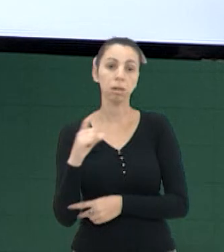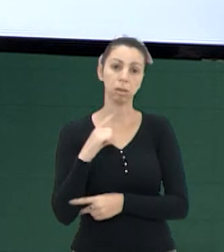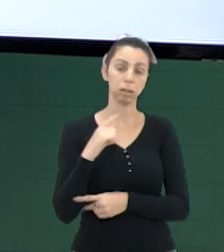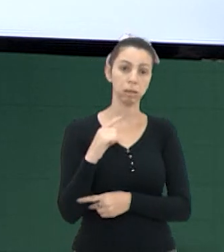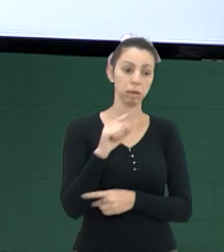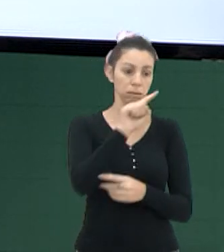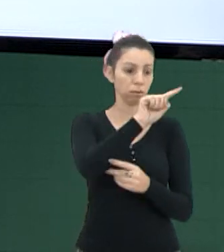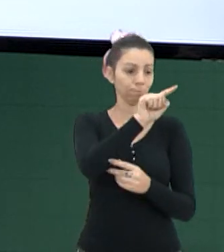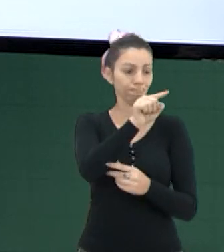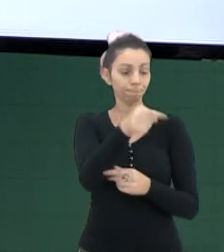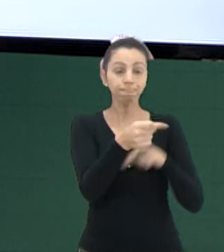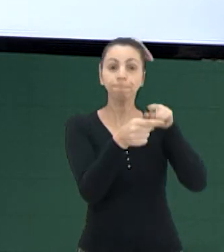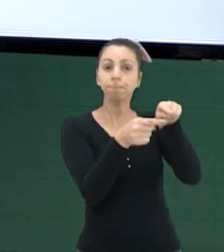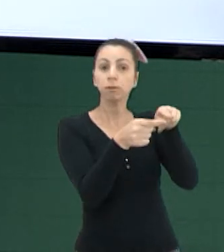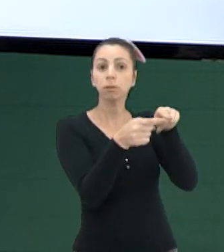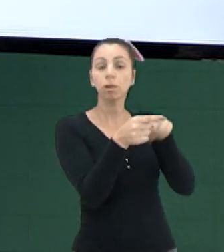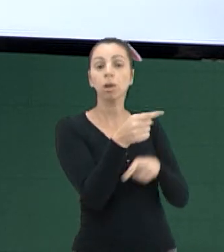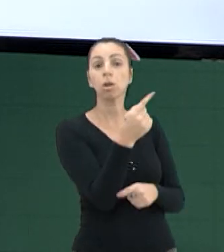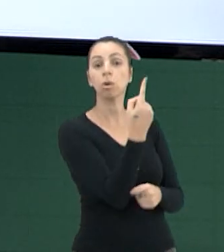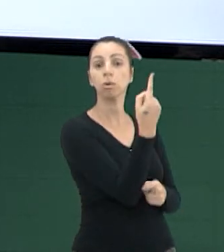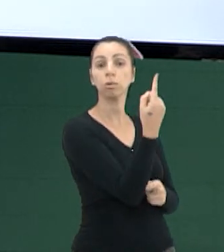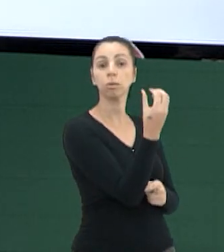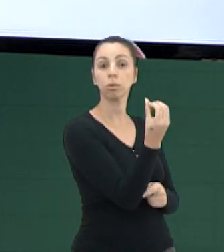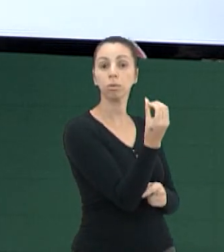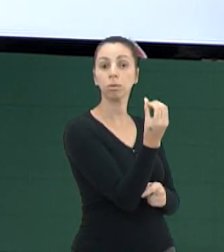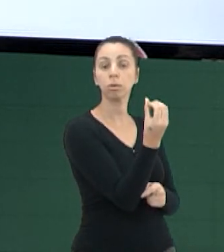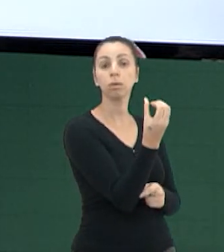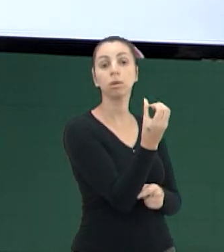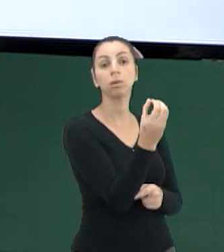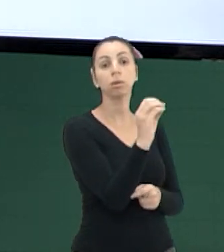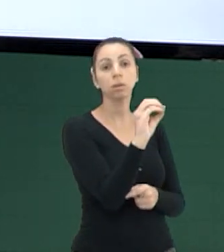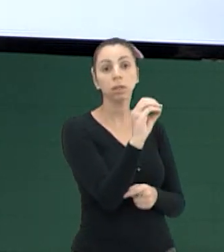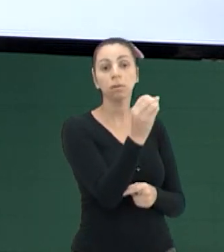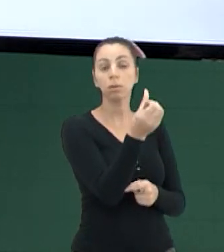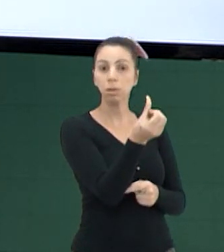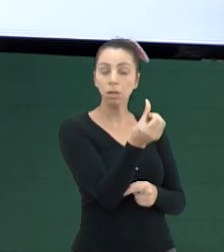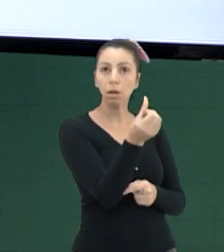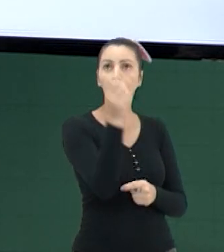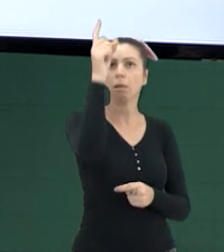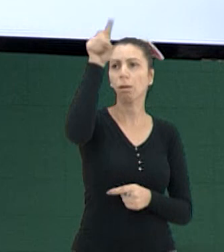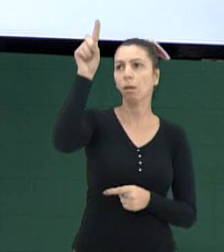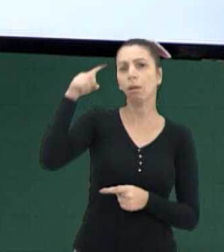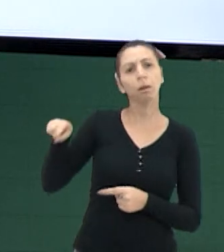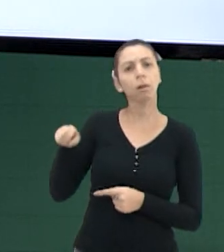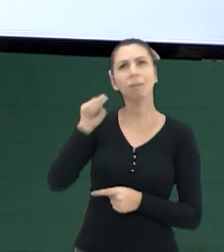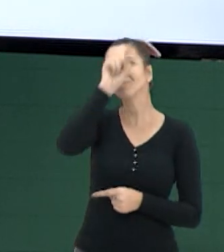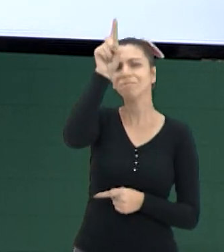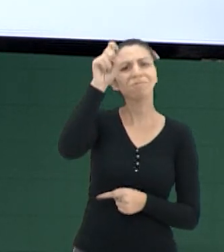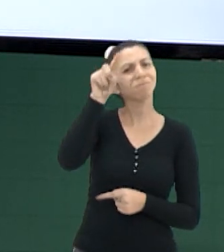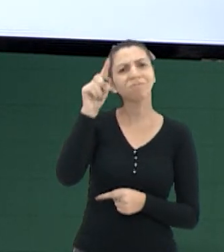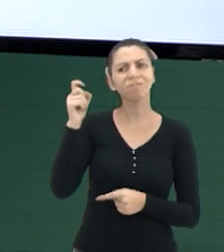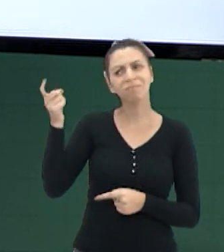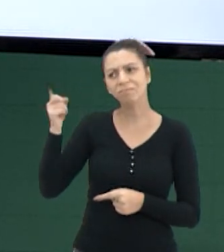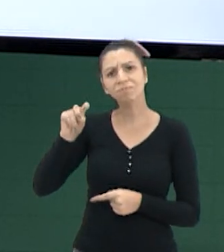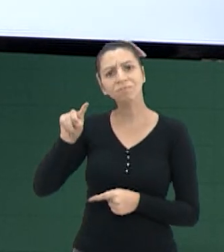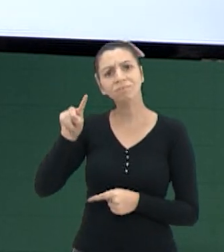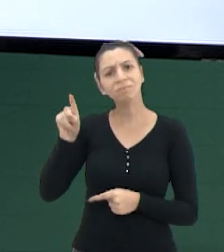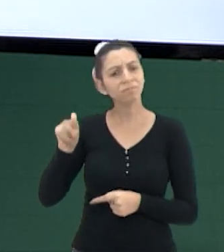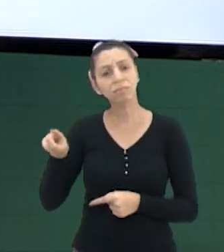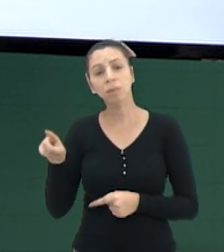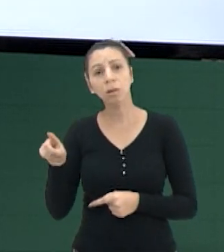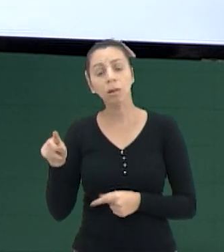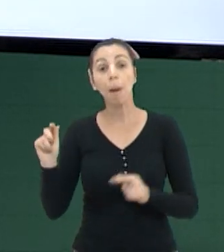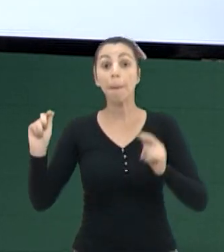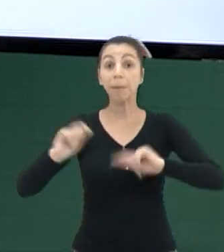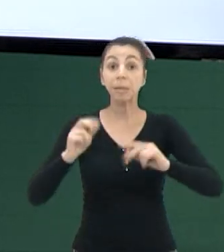mede 106, os outros dois têm que medir quanto? Vejam que eles têm que ser iguais. Por que